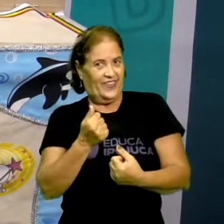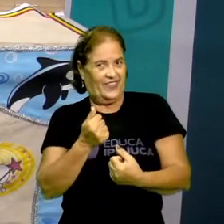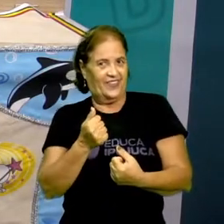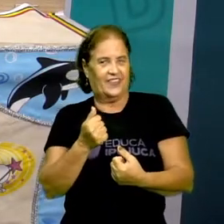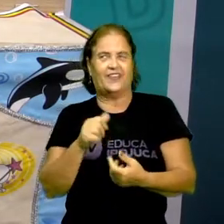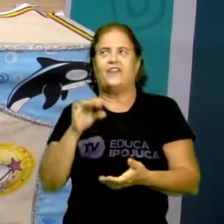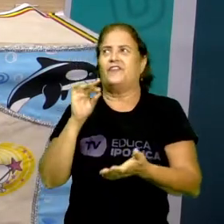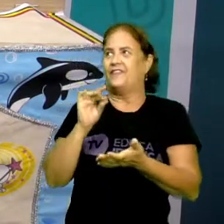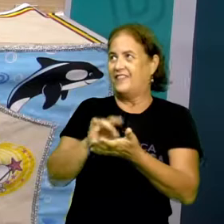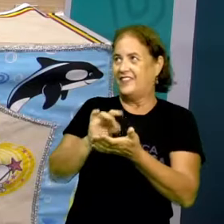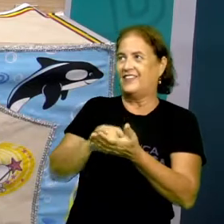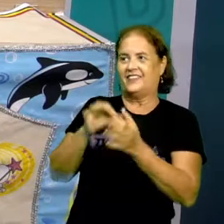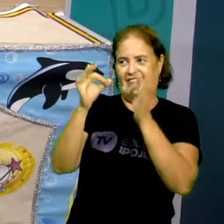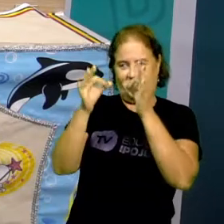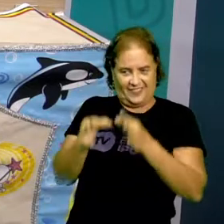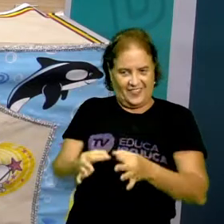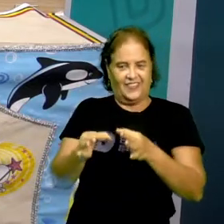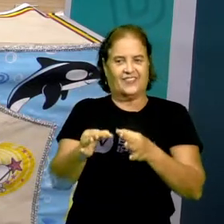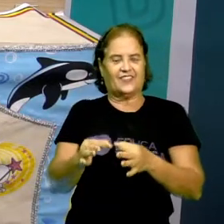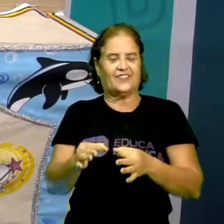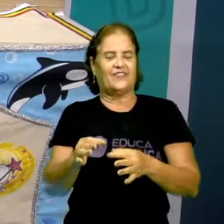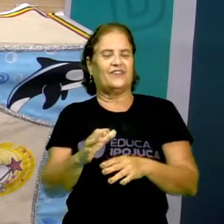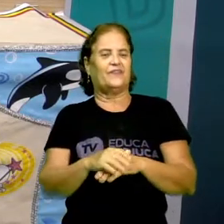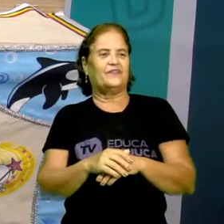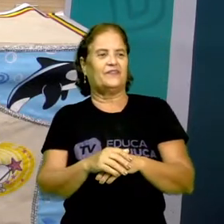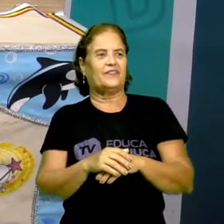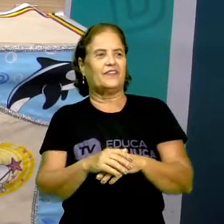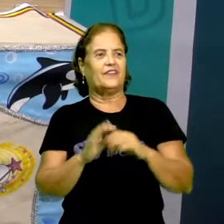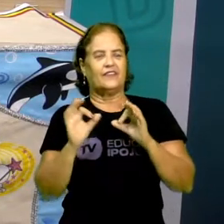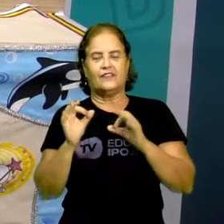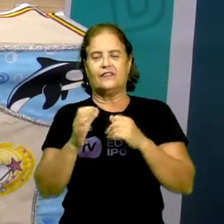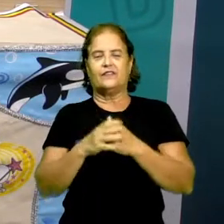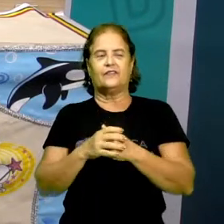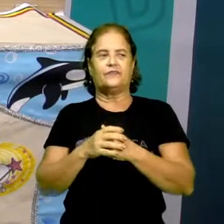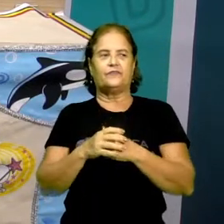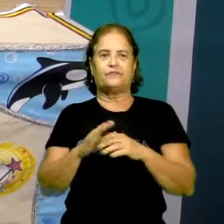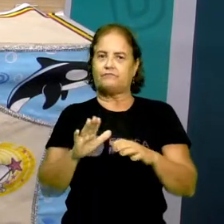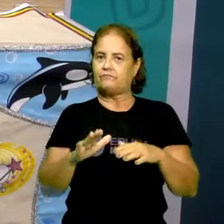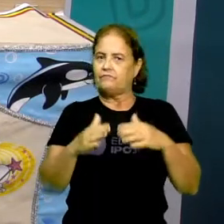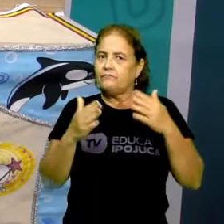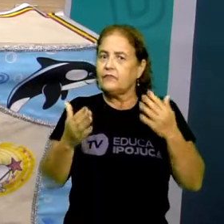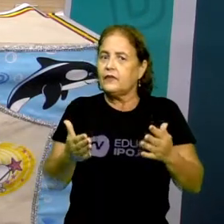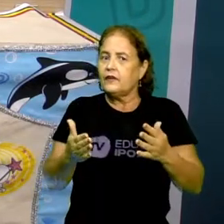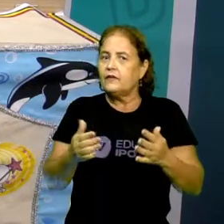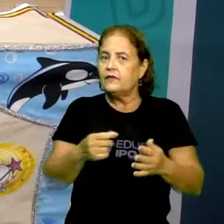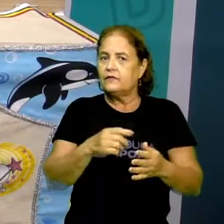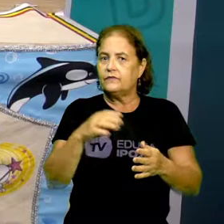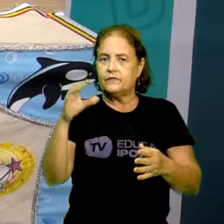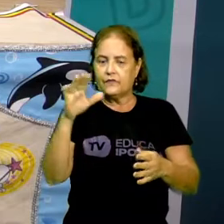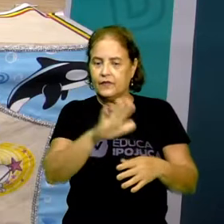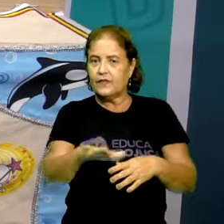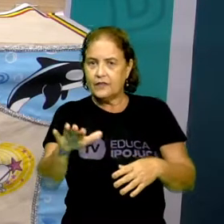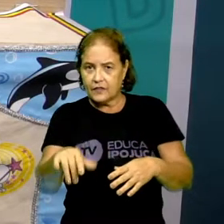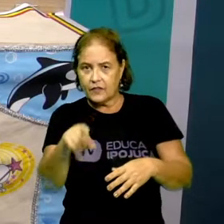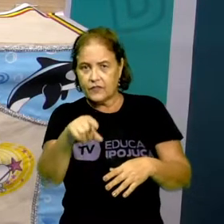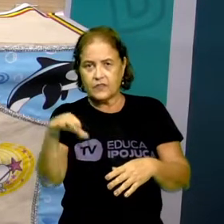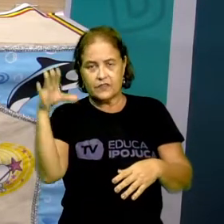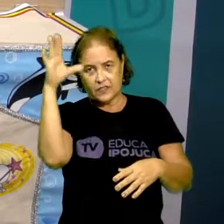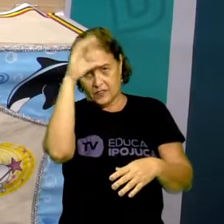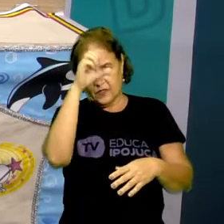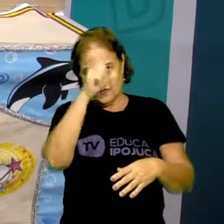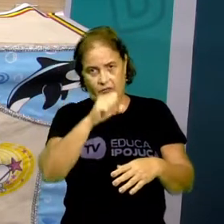tá certo, aí tá certo, leiturinha, tá? Tá certo. Então, criançada, vocês aprenderam? O que